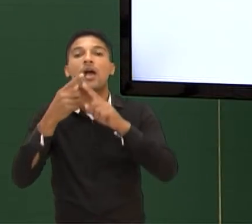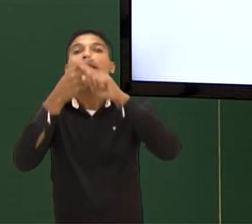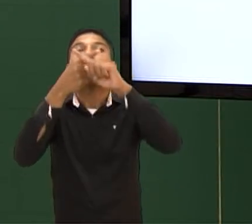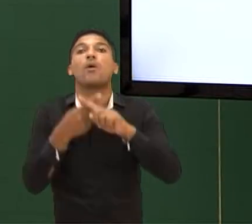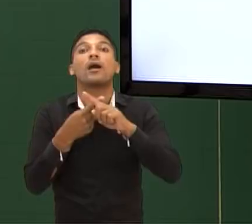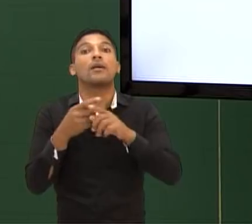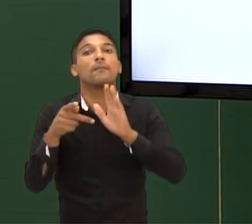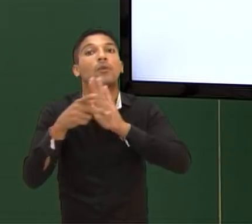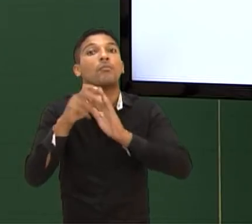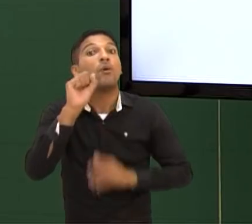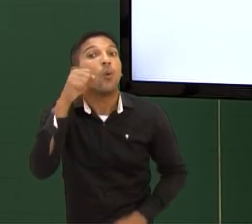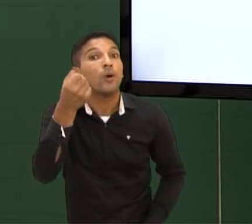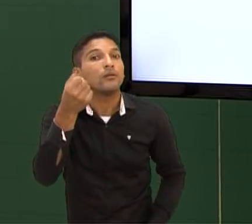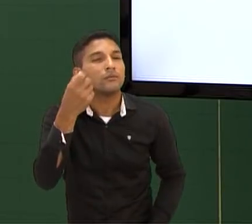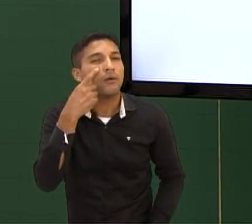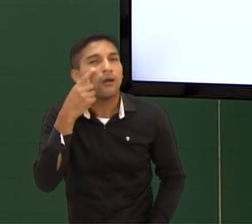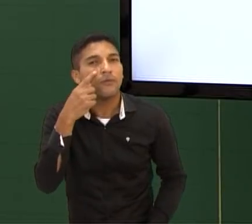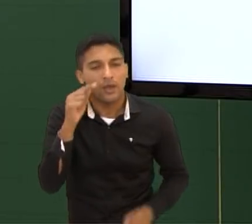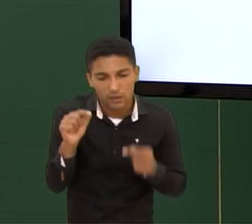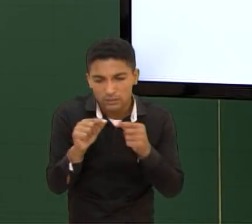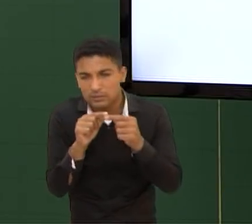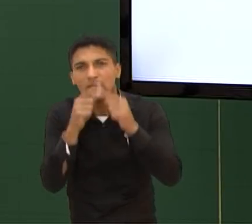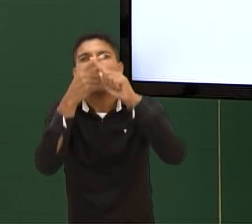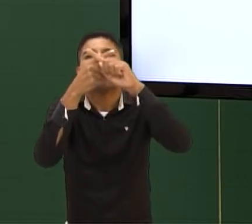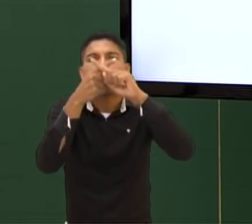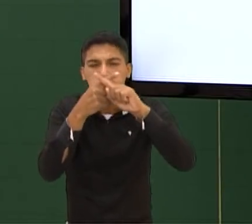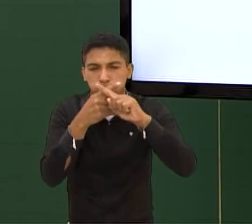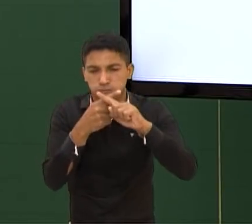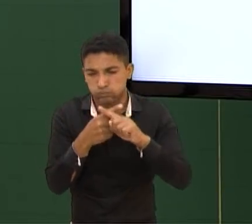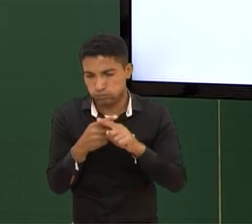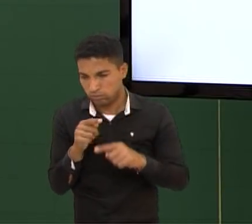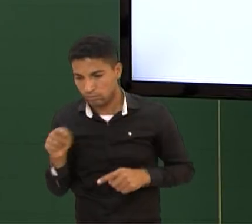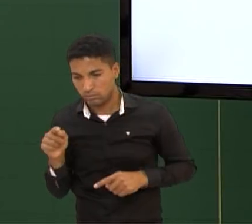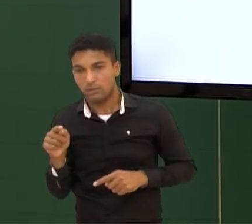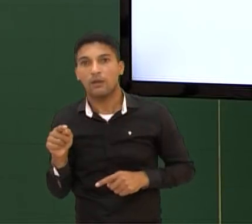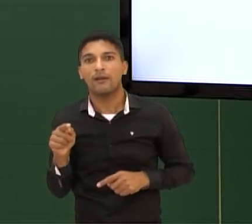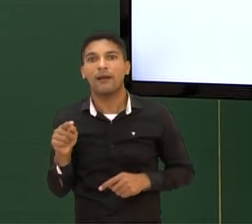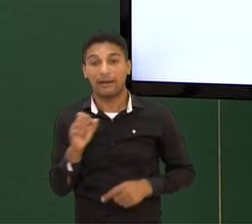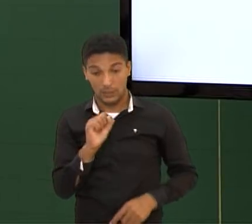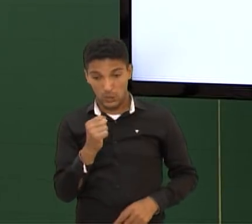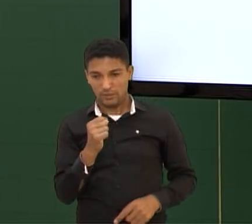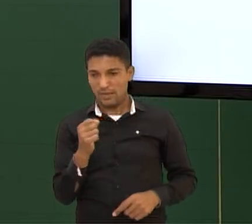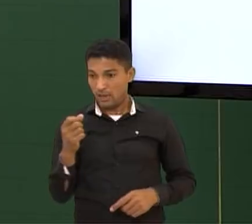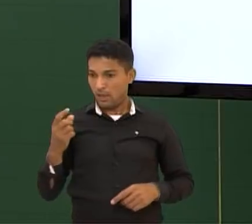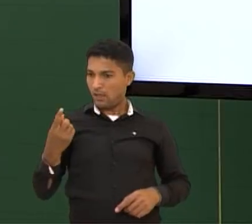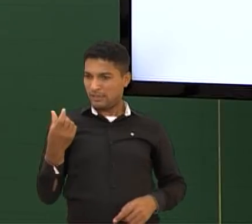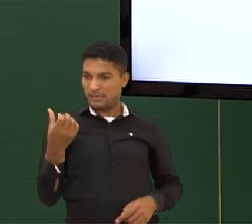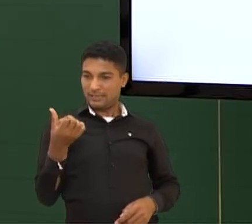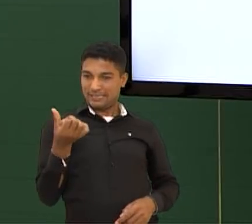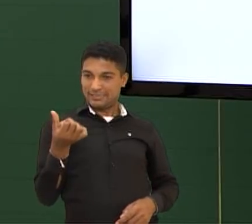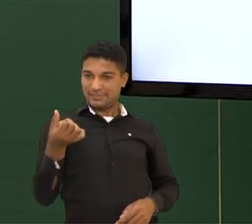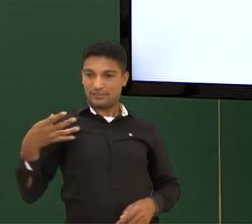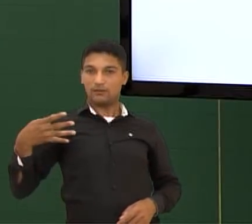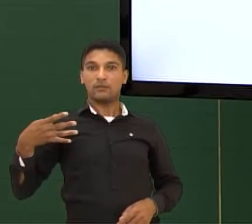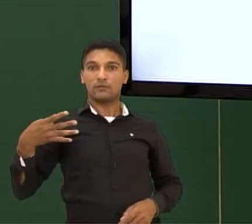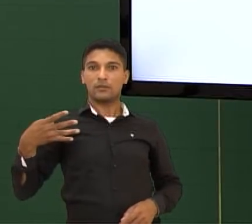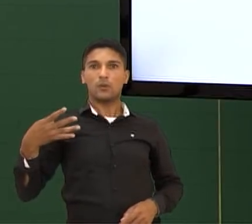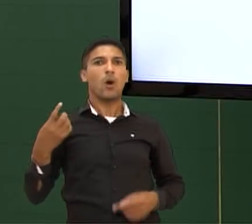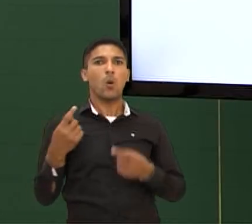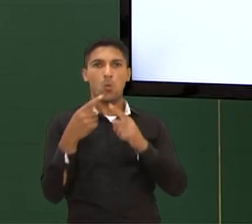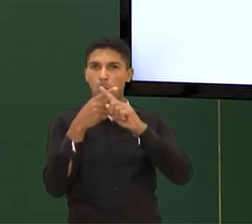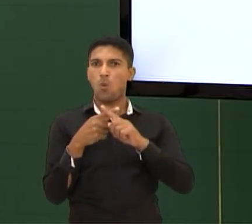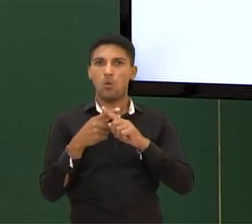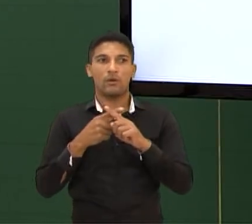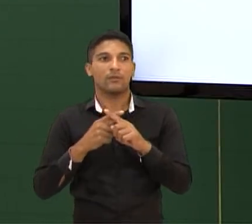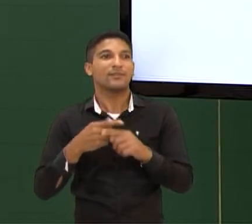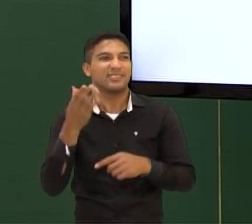8. Então, qual é o número multiplicado por 8, que é 64? Essa você sabe, porque sempre quando é o mesmo algarismo que